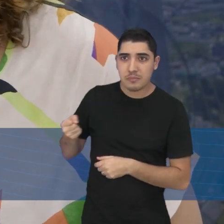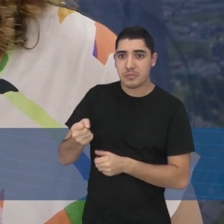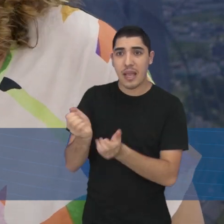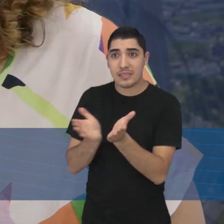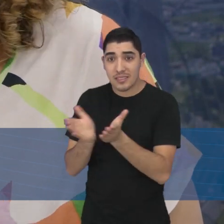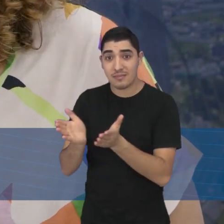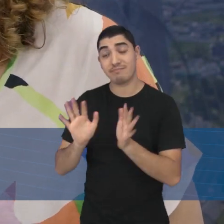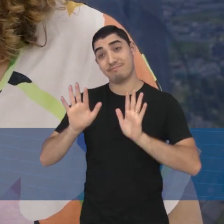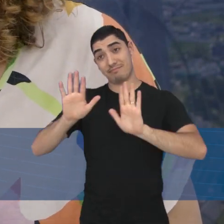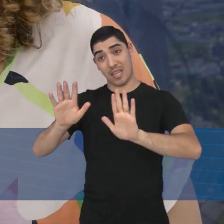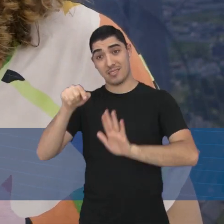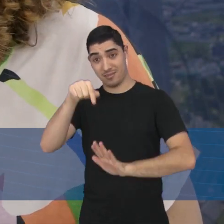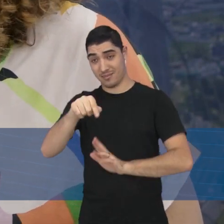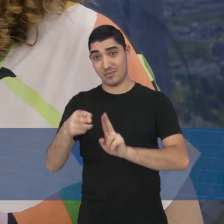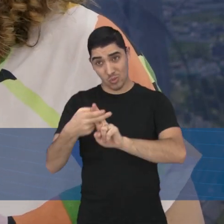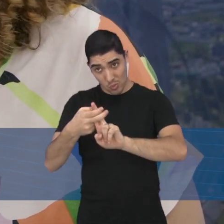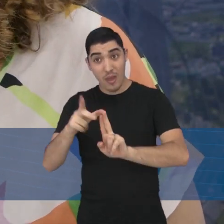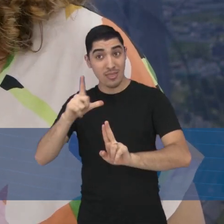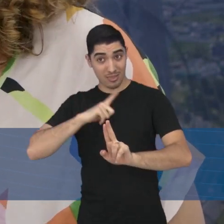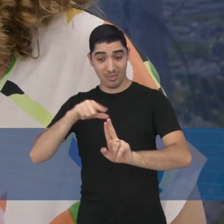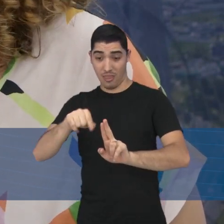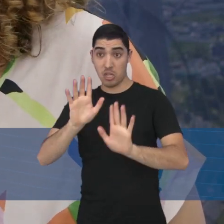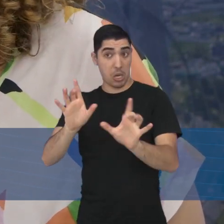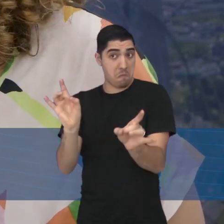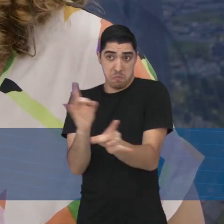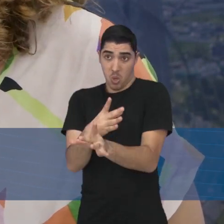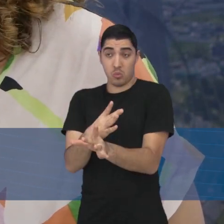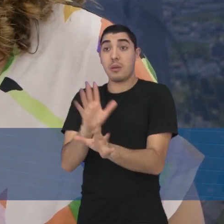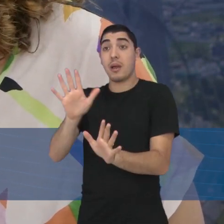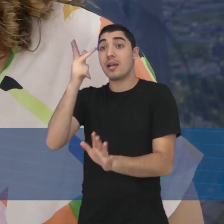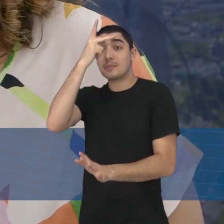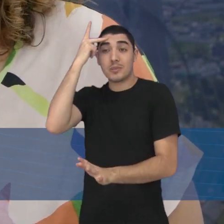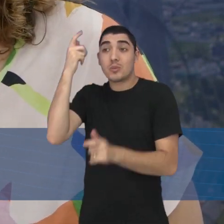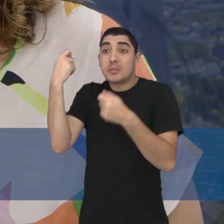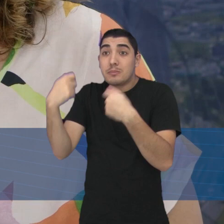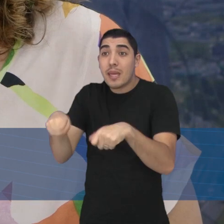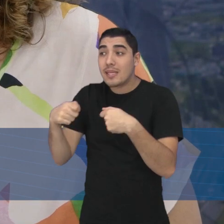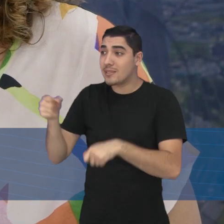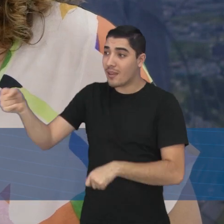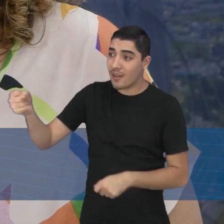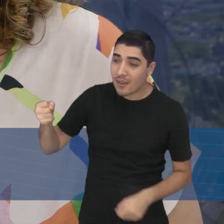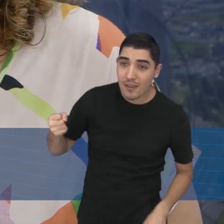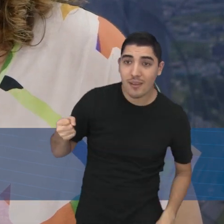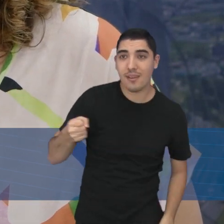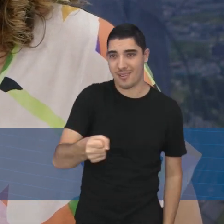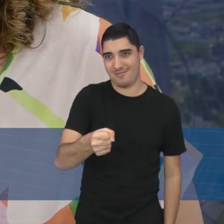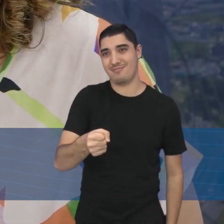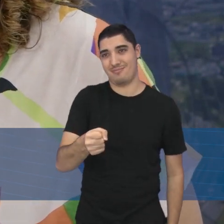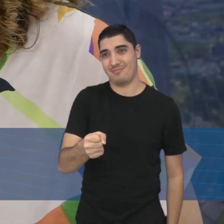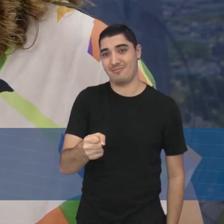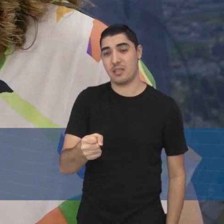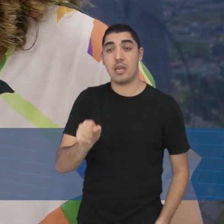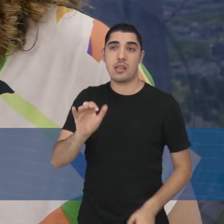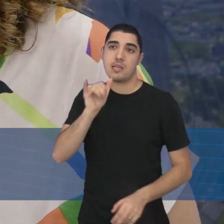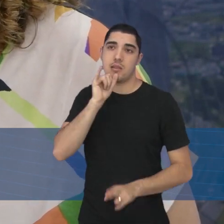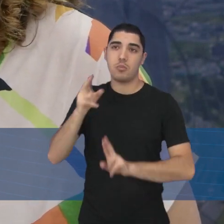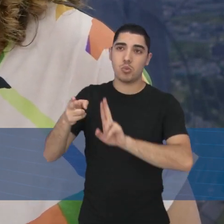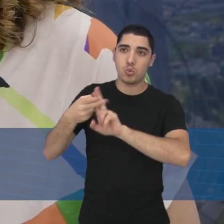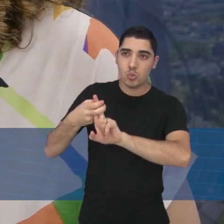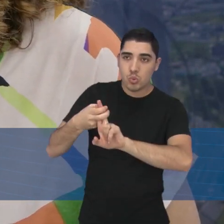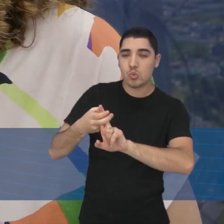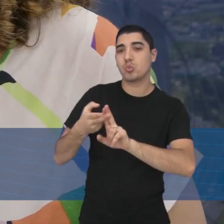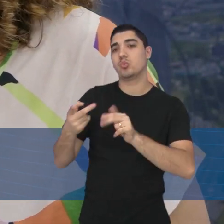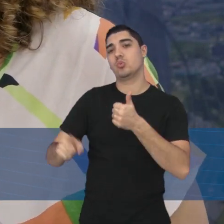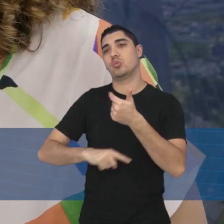o sistema está lá, a pessoa precisa chegar até ele. Isso mesmo. Né? Se a gente fala de SUS, se a